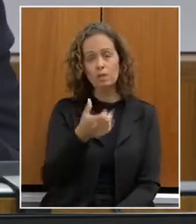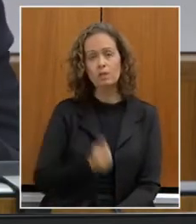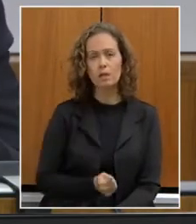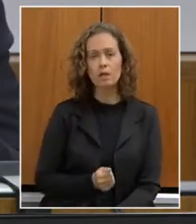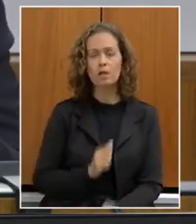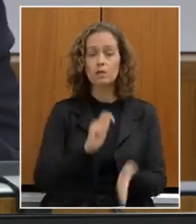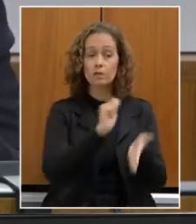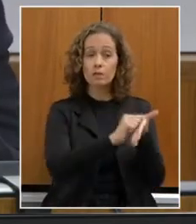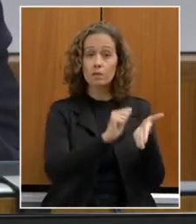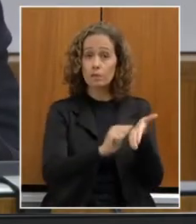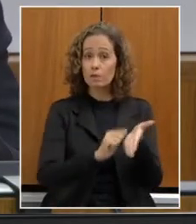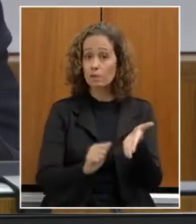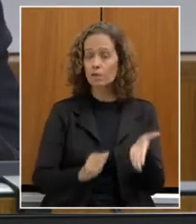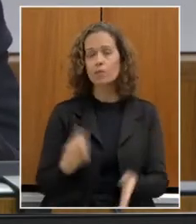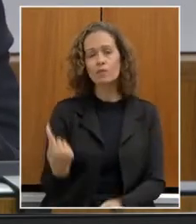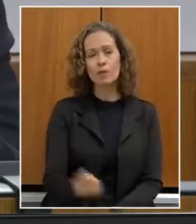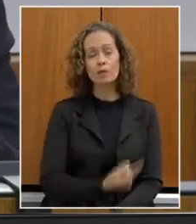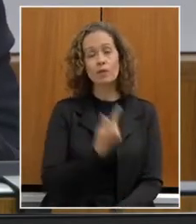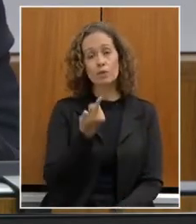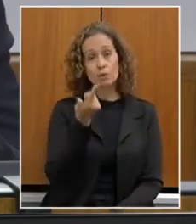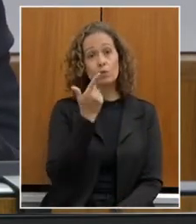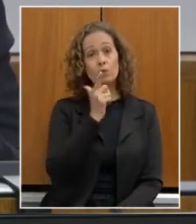preenchimento para a gente conseguir